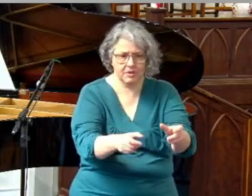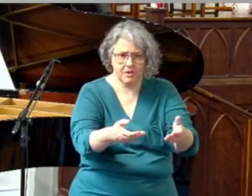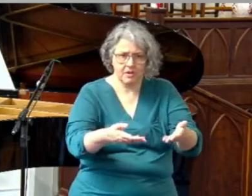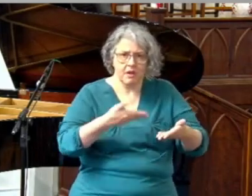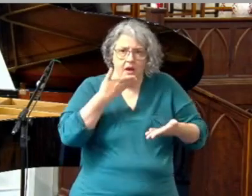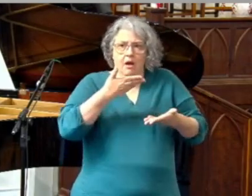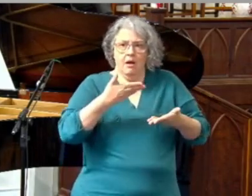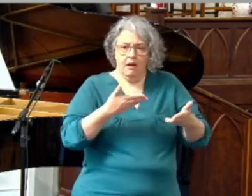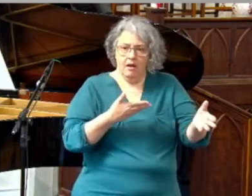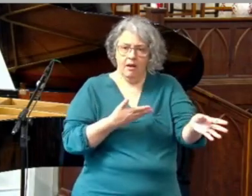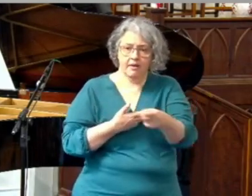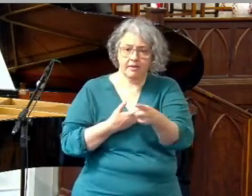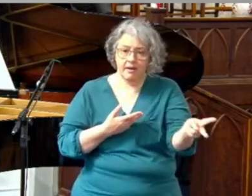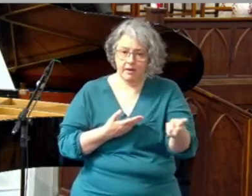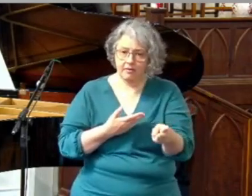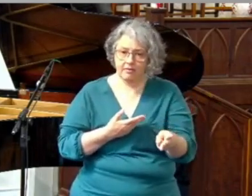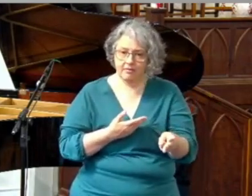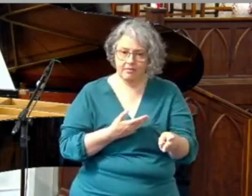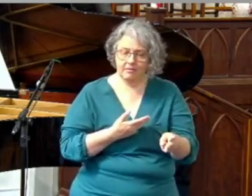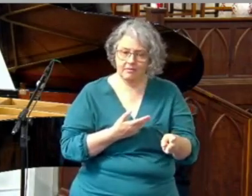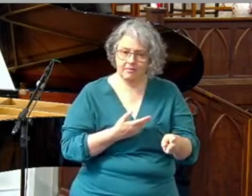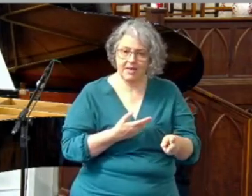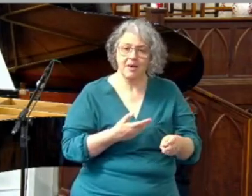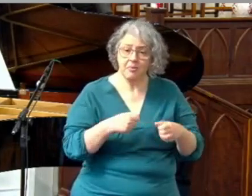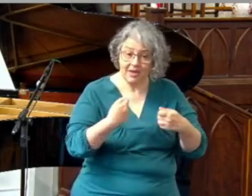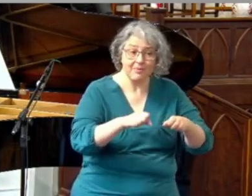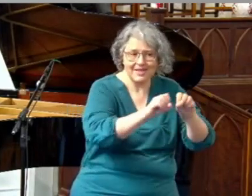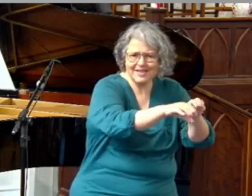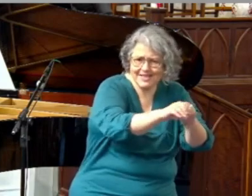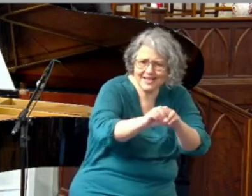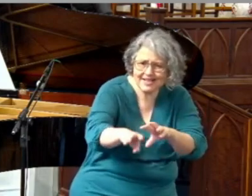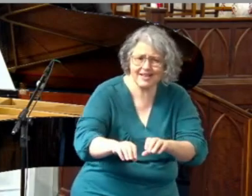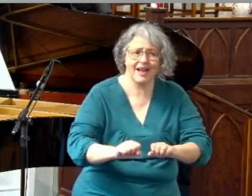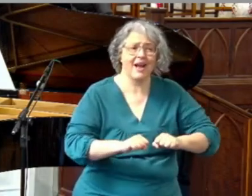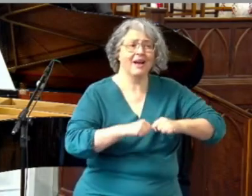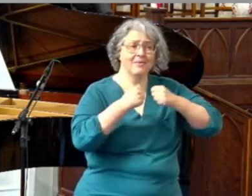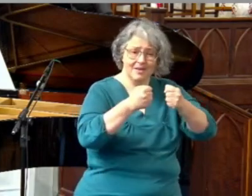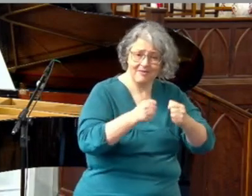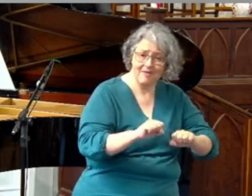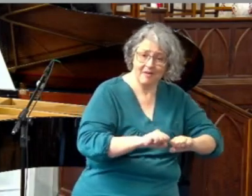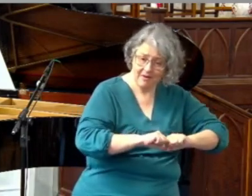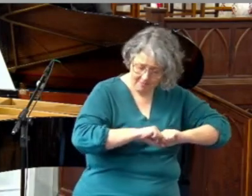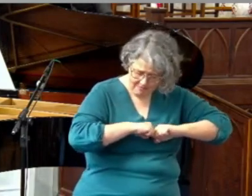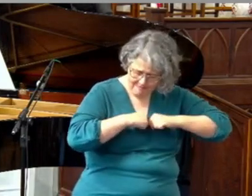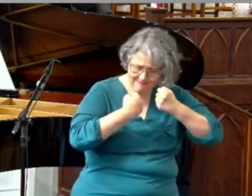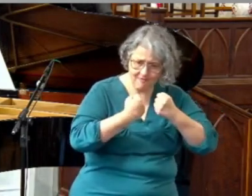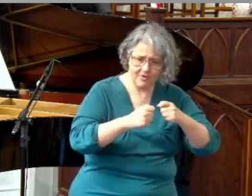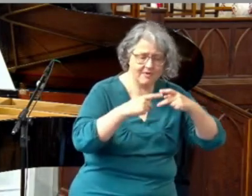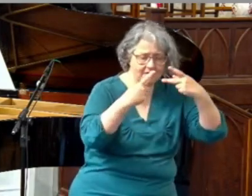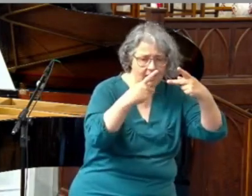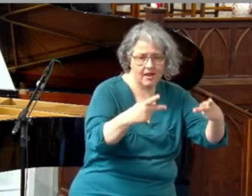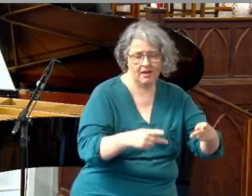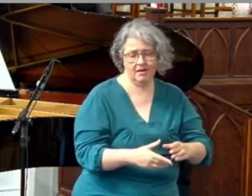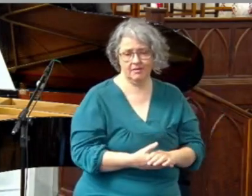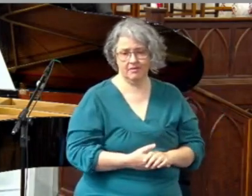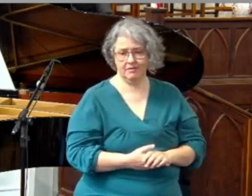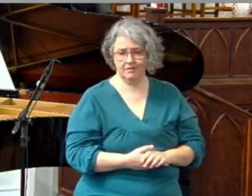desprezarão a palavra, farão chacota da mensagem do Evangelho,